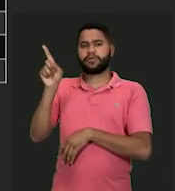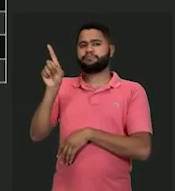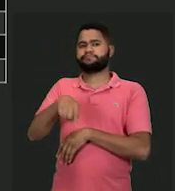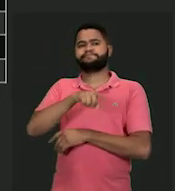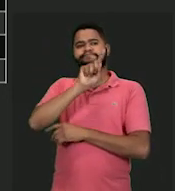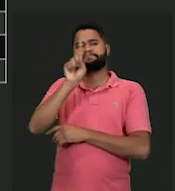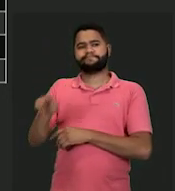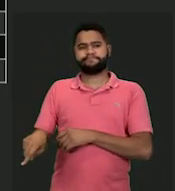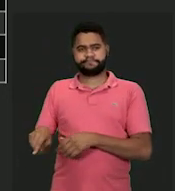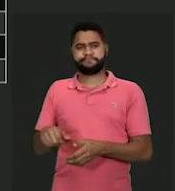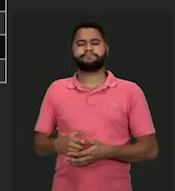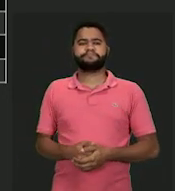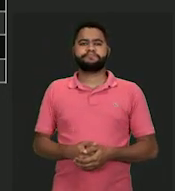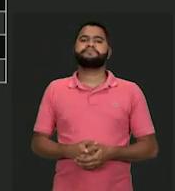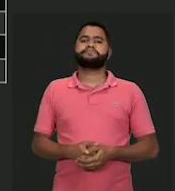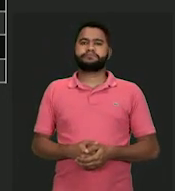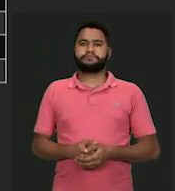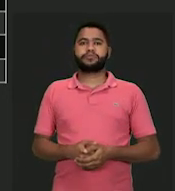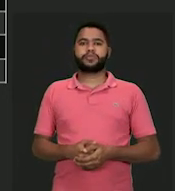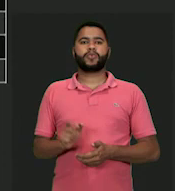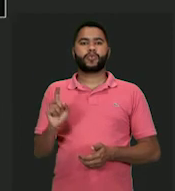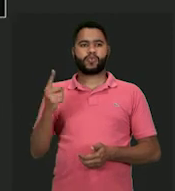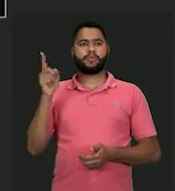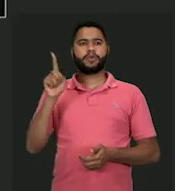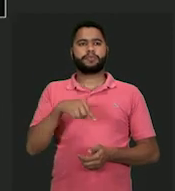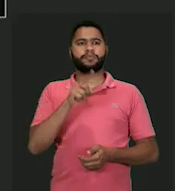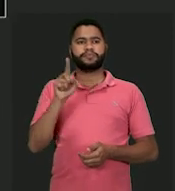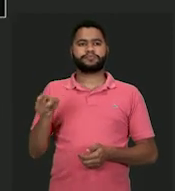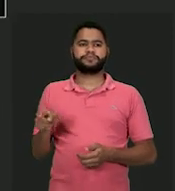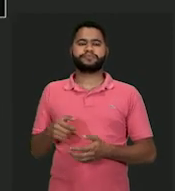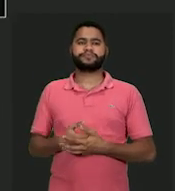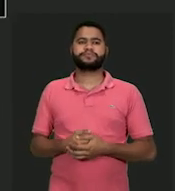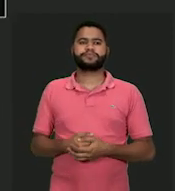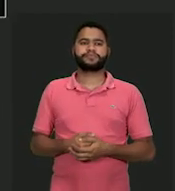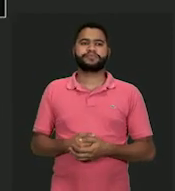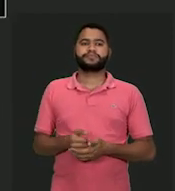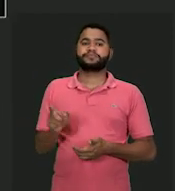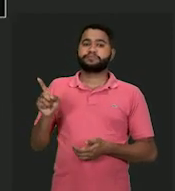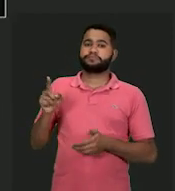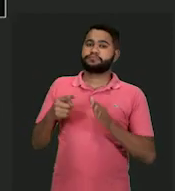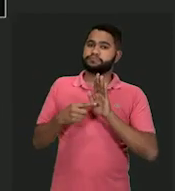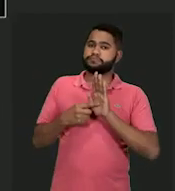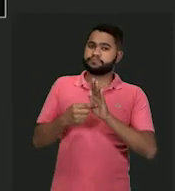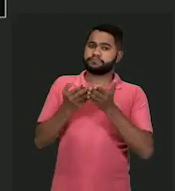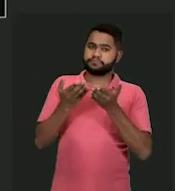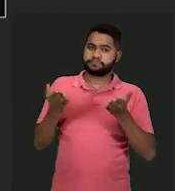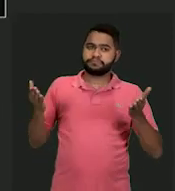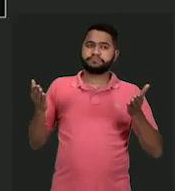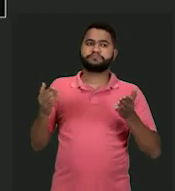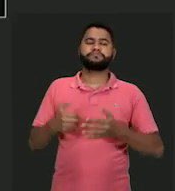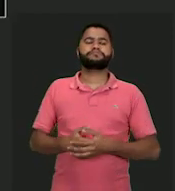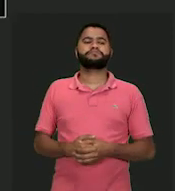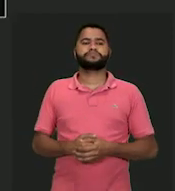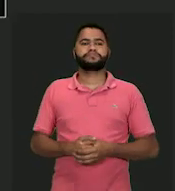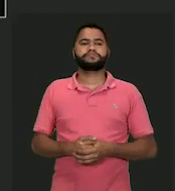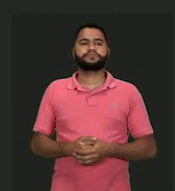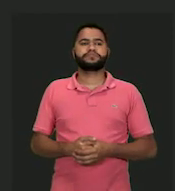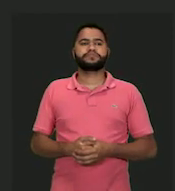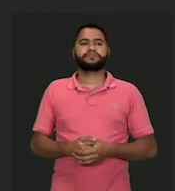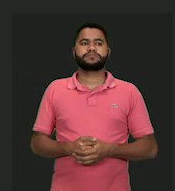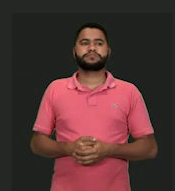Tá? Então, tivemos aí uma questão anulada. Então, aqui estou apresentando para você o gabarito de todas as